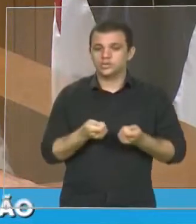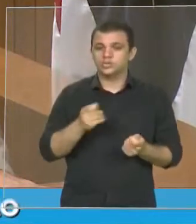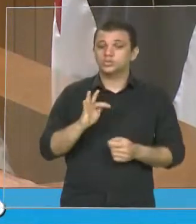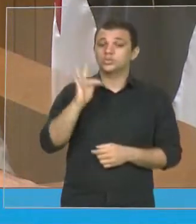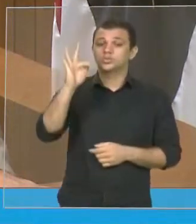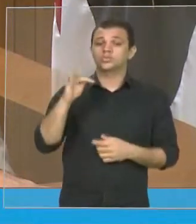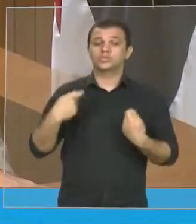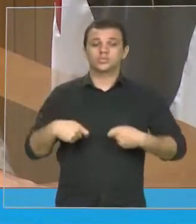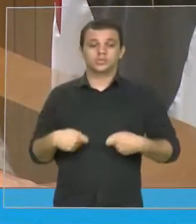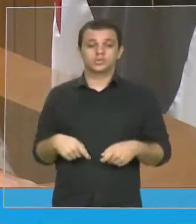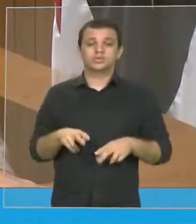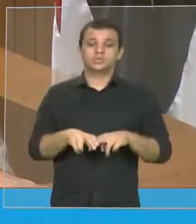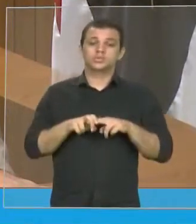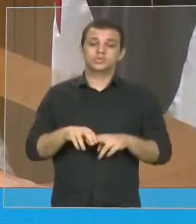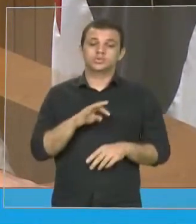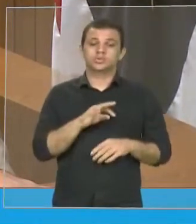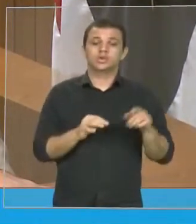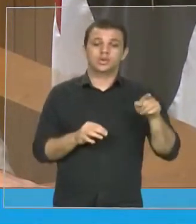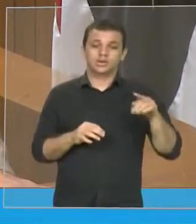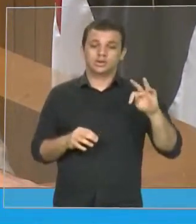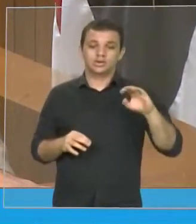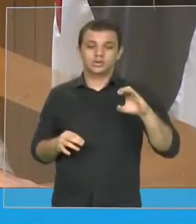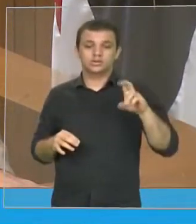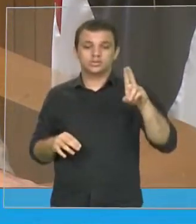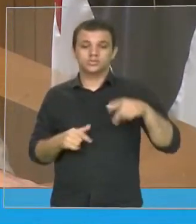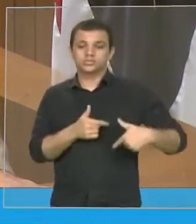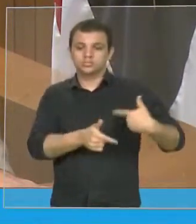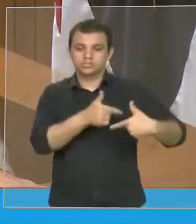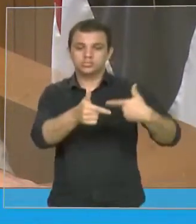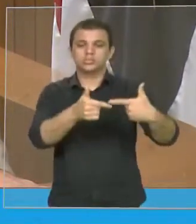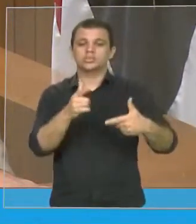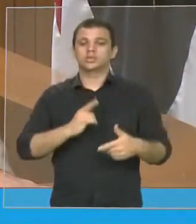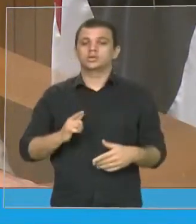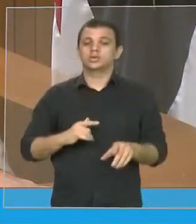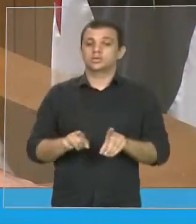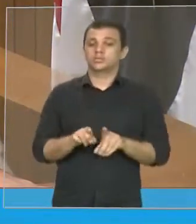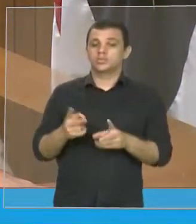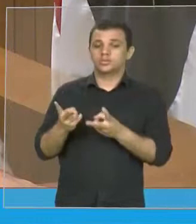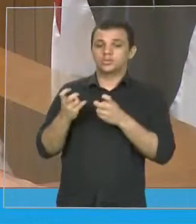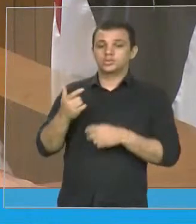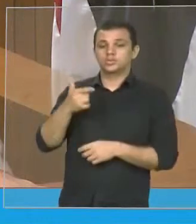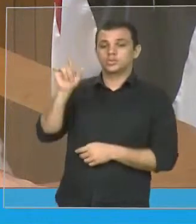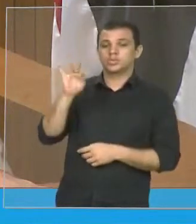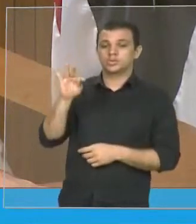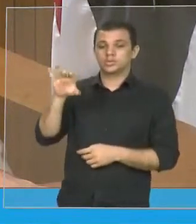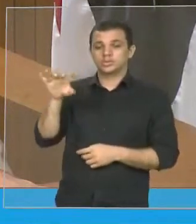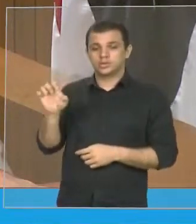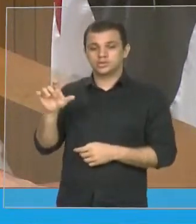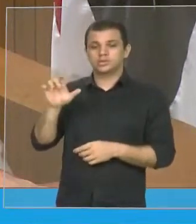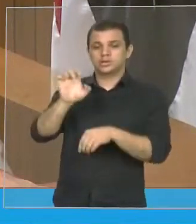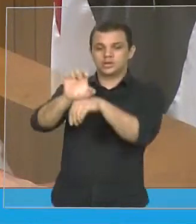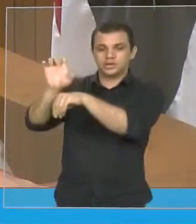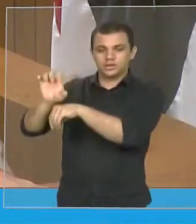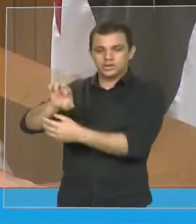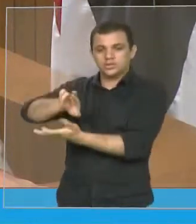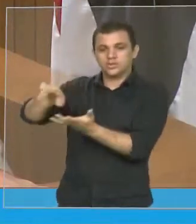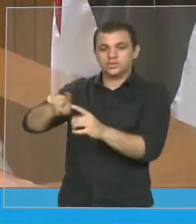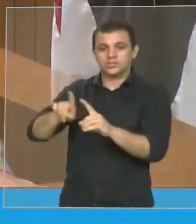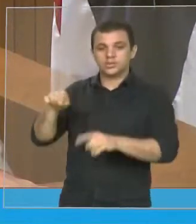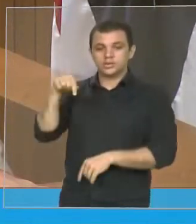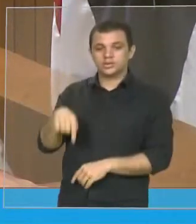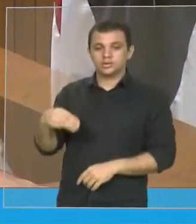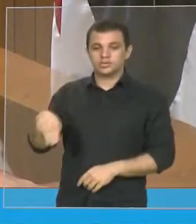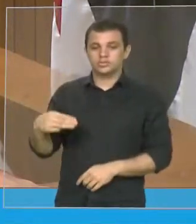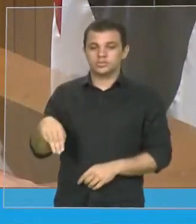nesse caminho que o TCU tem ido e que eu noto, entre outros TCEs, o destaque dado pelo TCE Maranhão nessa